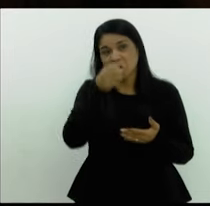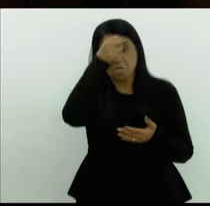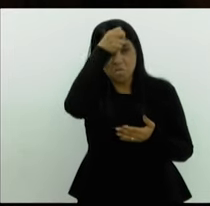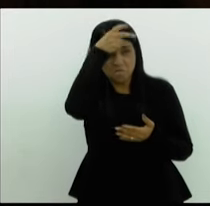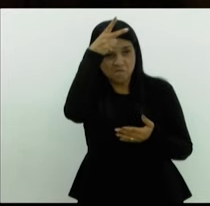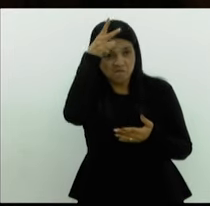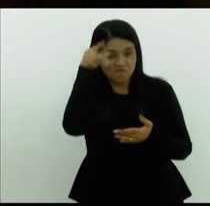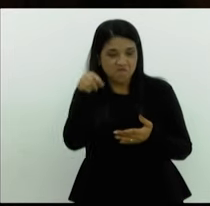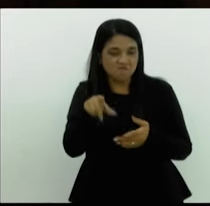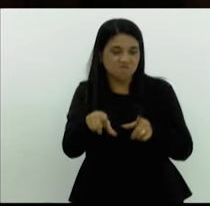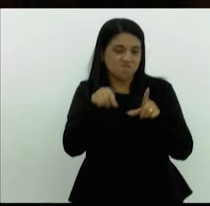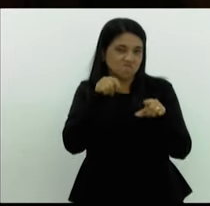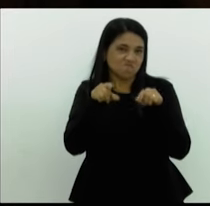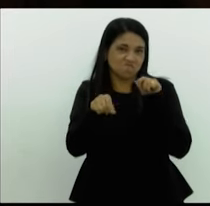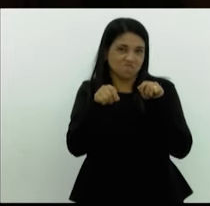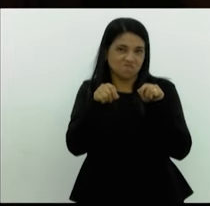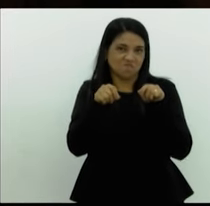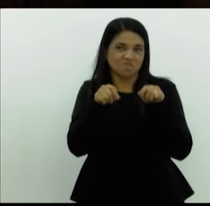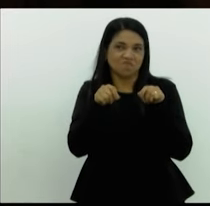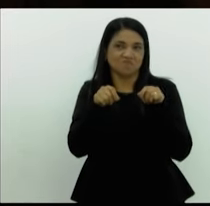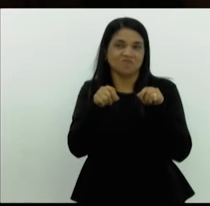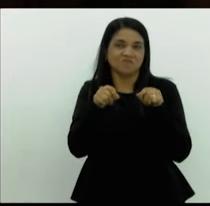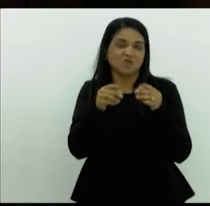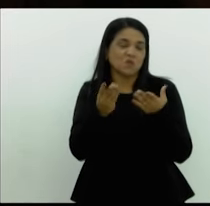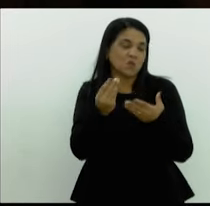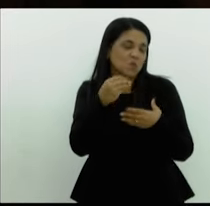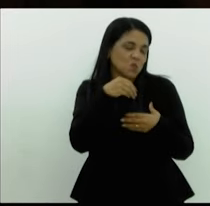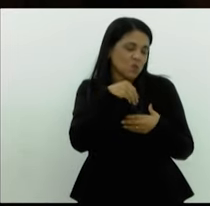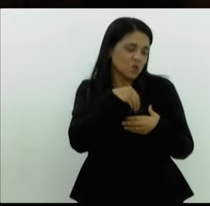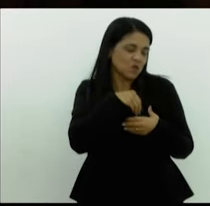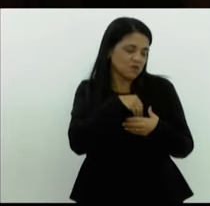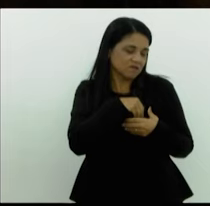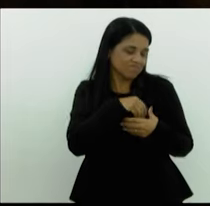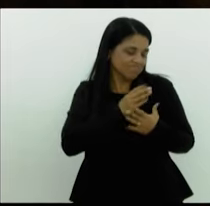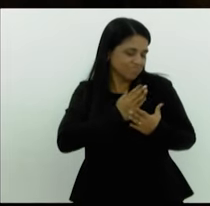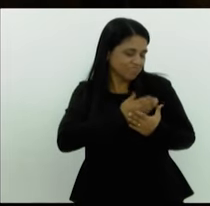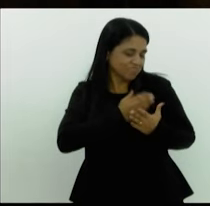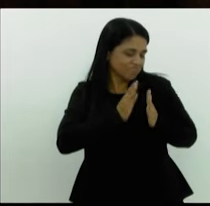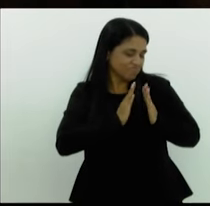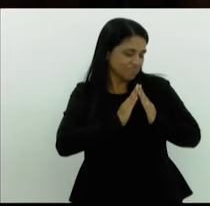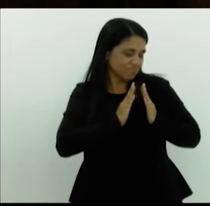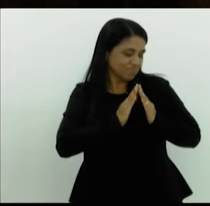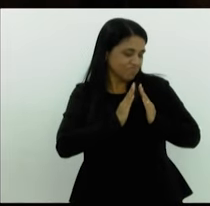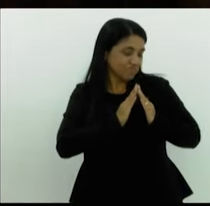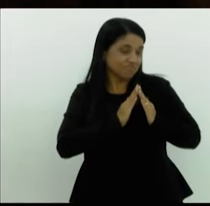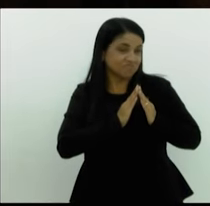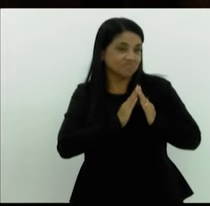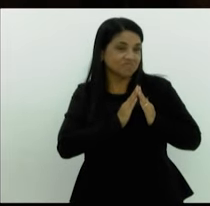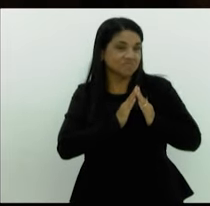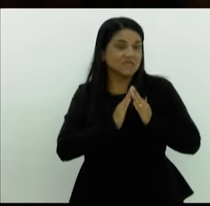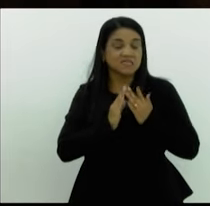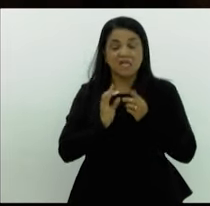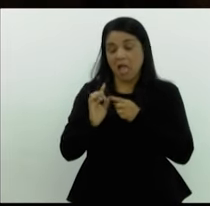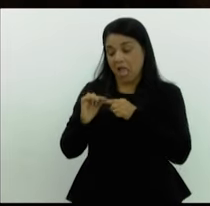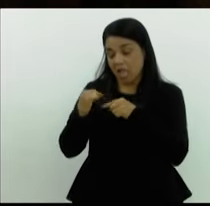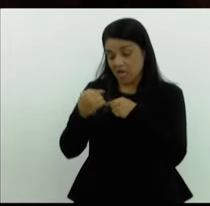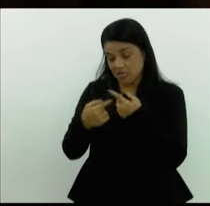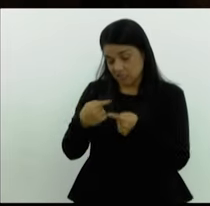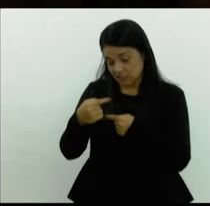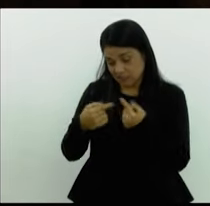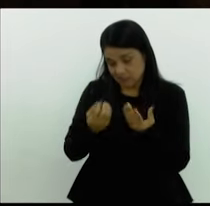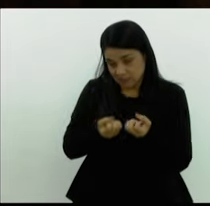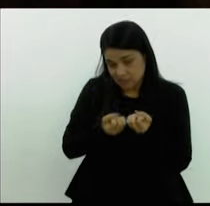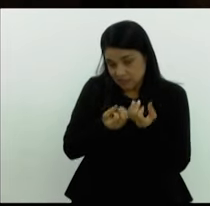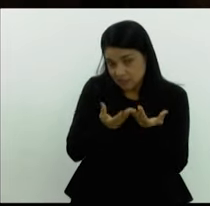preferido, aquele que habita o seu coração. Ele quer deixar essa herança para